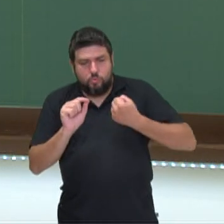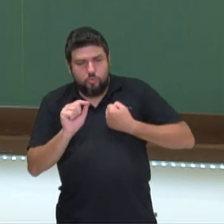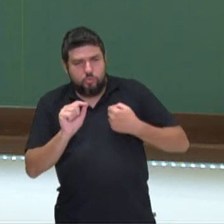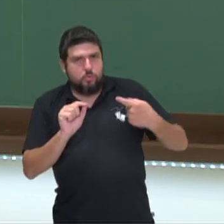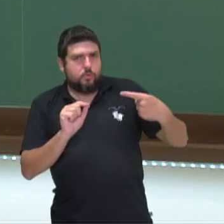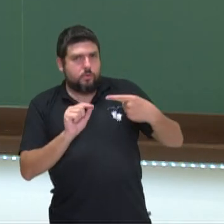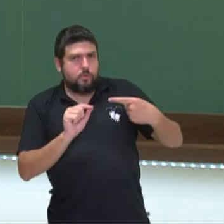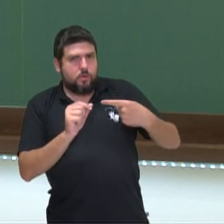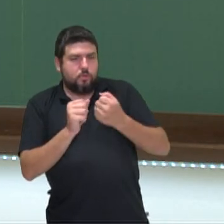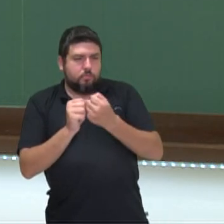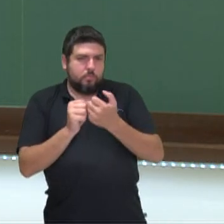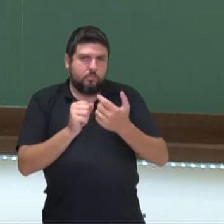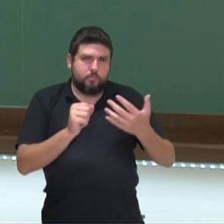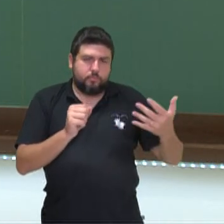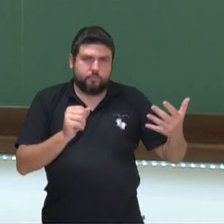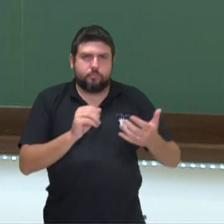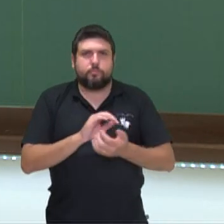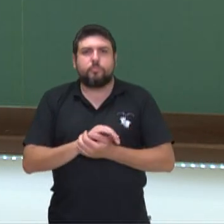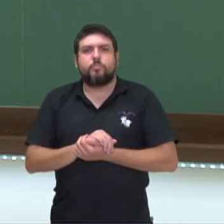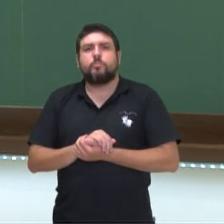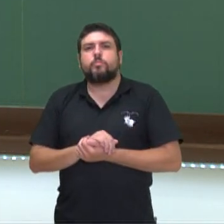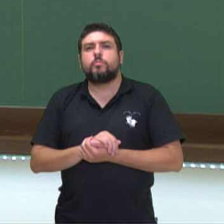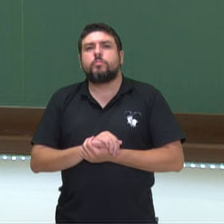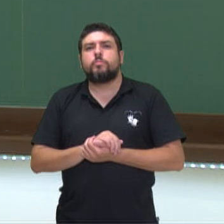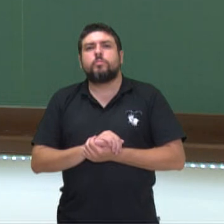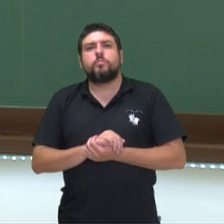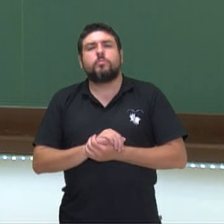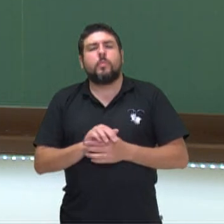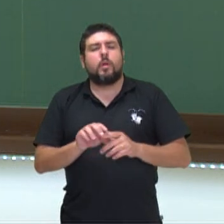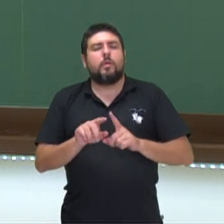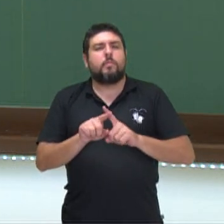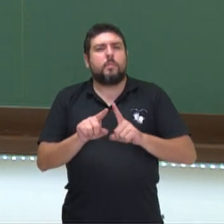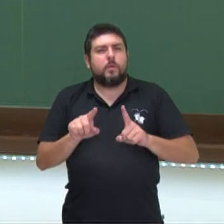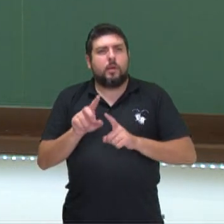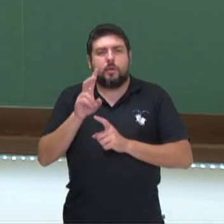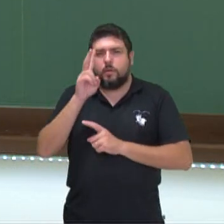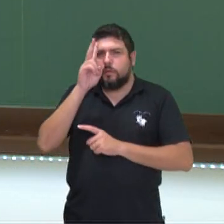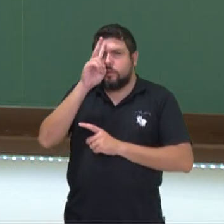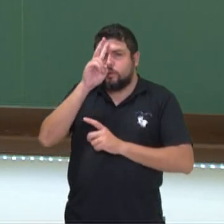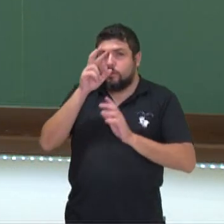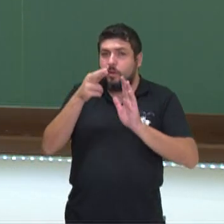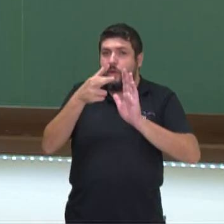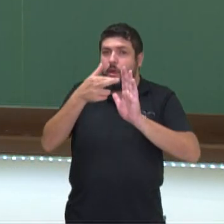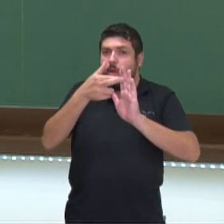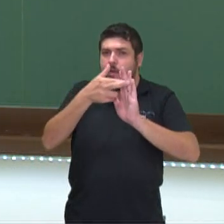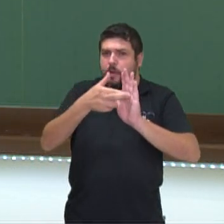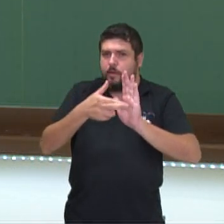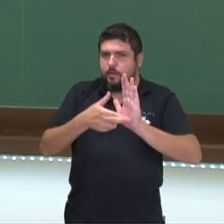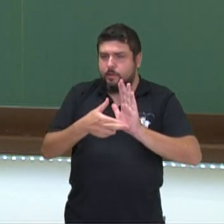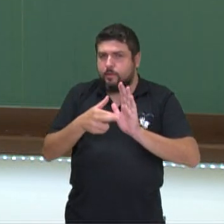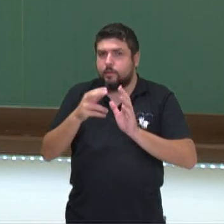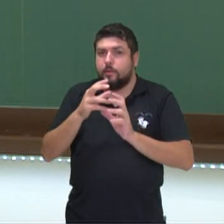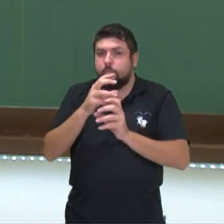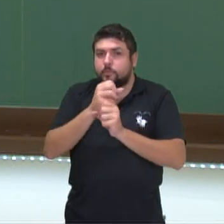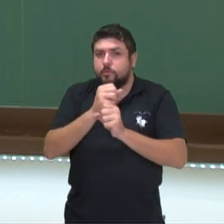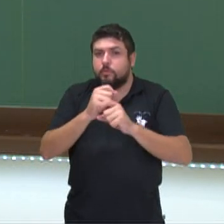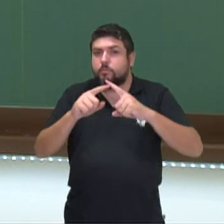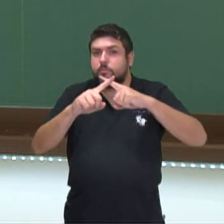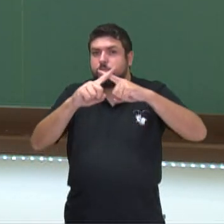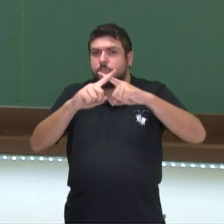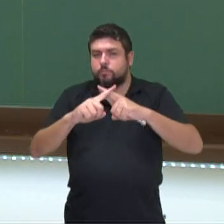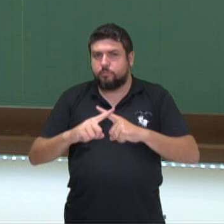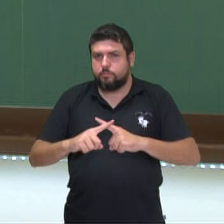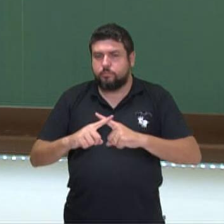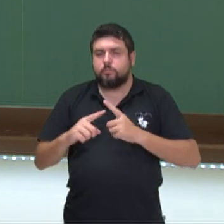ok? Mas para isso é importante lembrarmos as regras de multiplicação dos números inteiros.